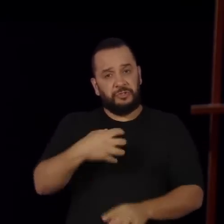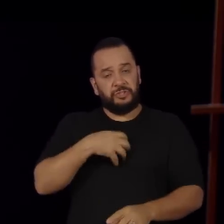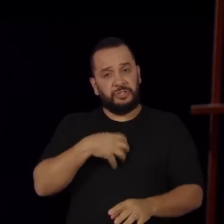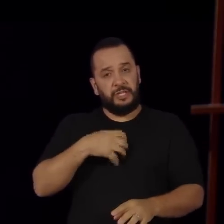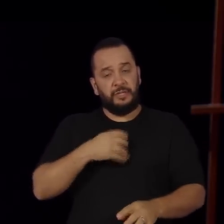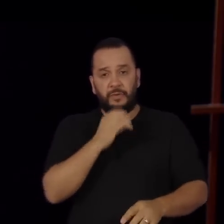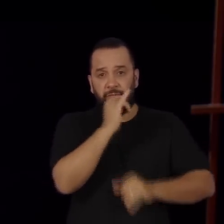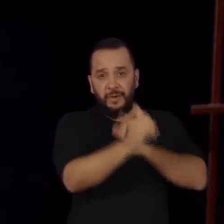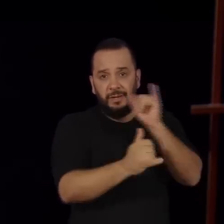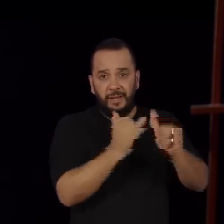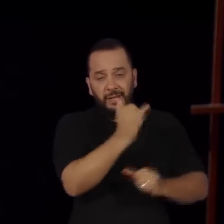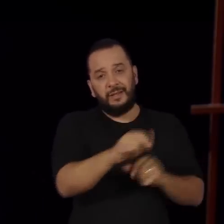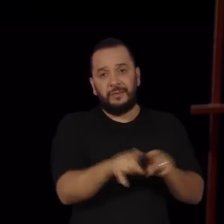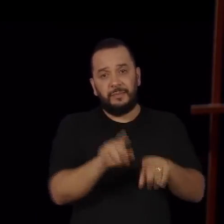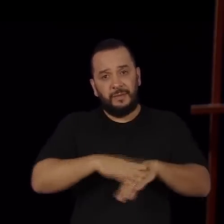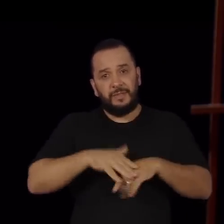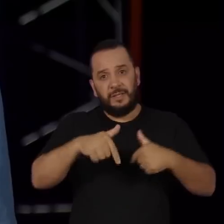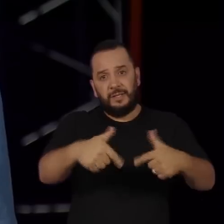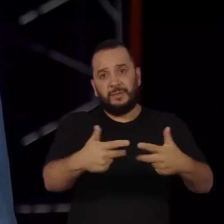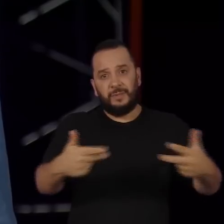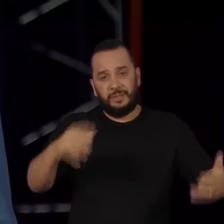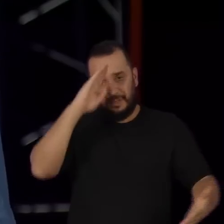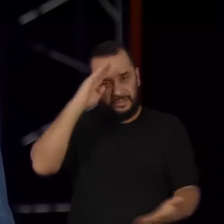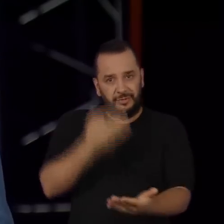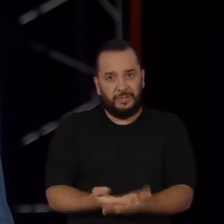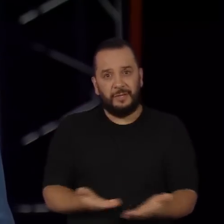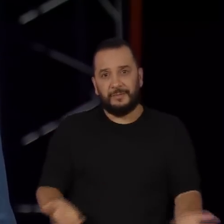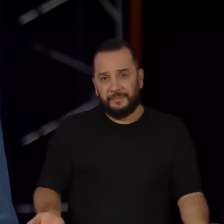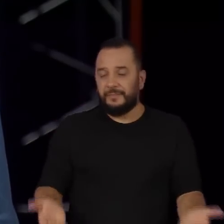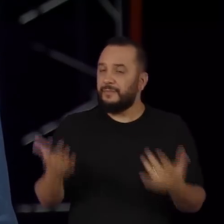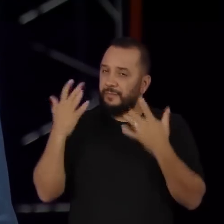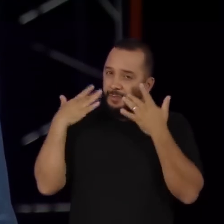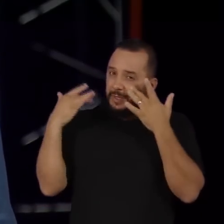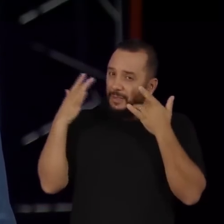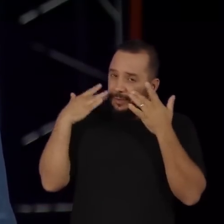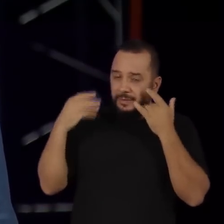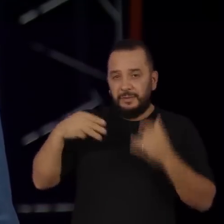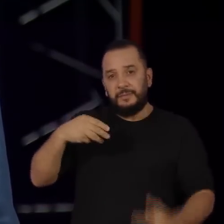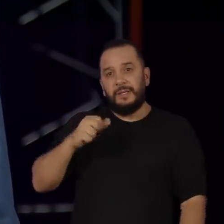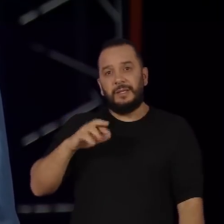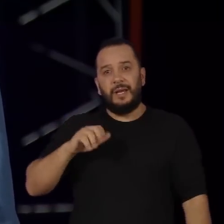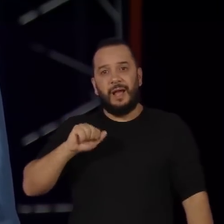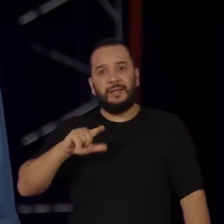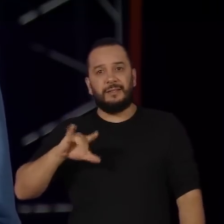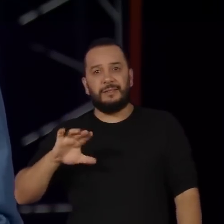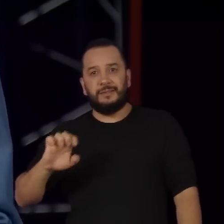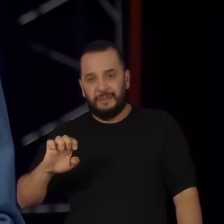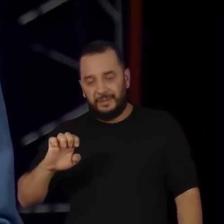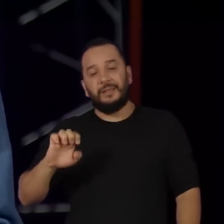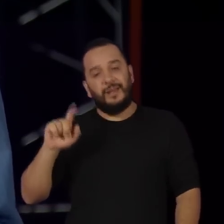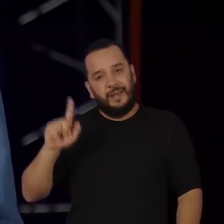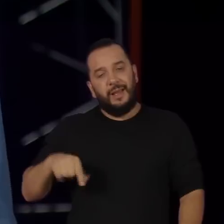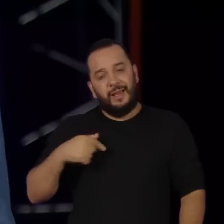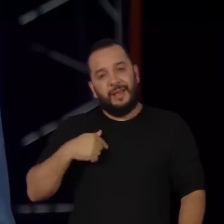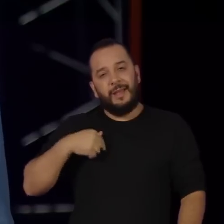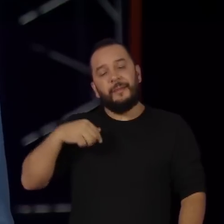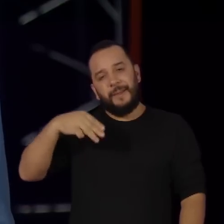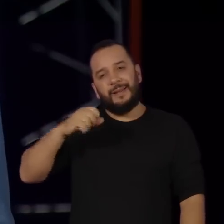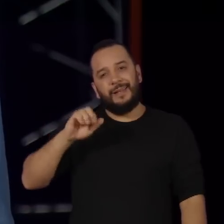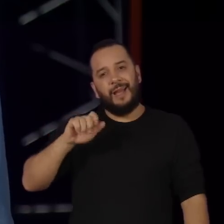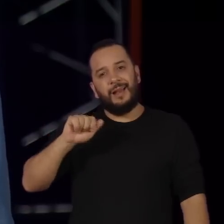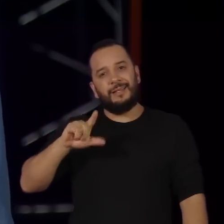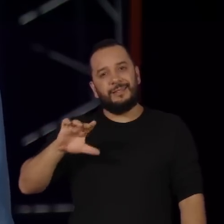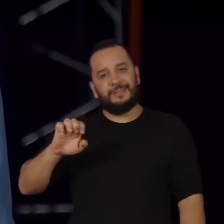as coisas em que ela acreditava. No teatro, Maria Alice Vergueiro se tornou Maria Alice